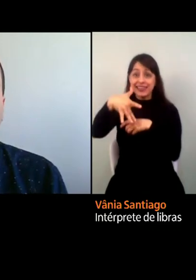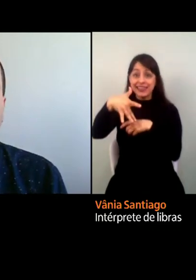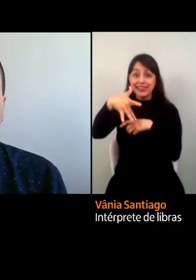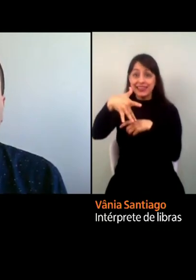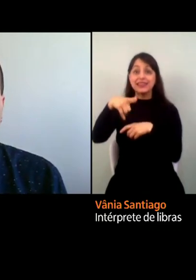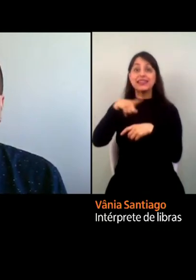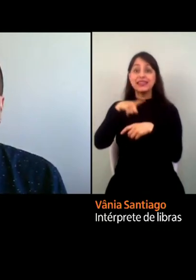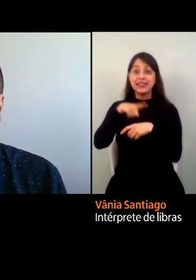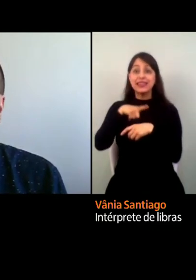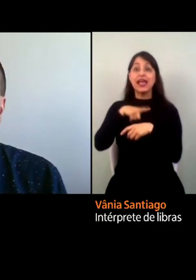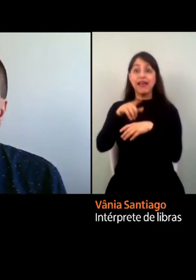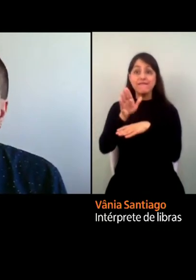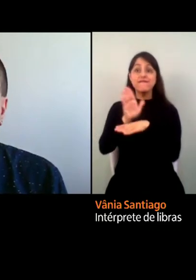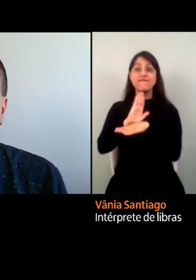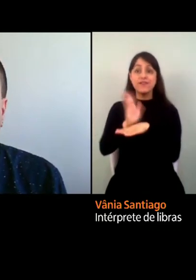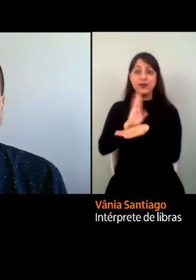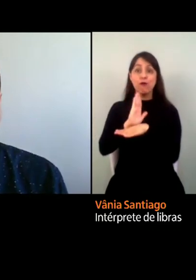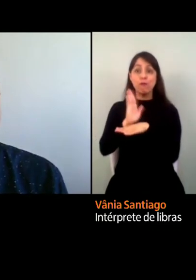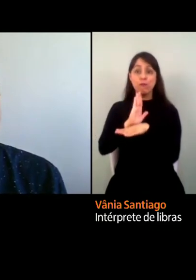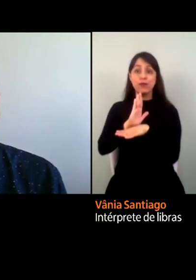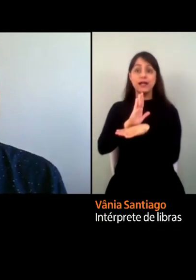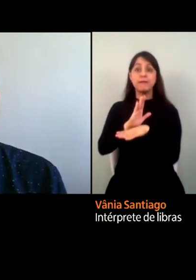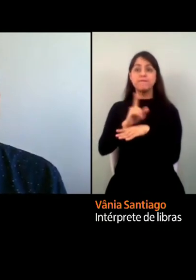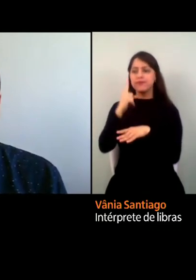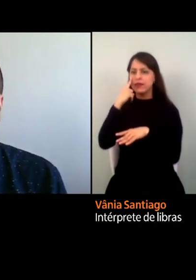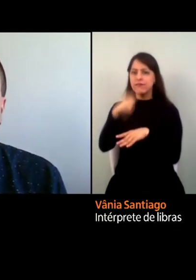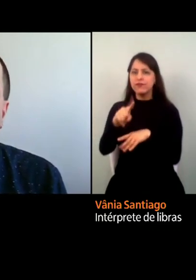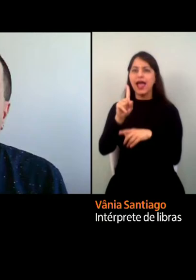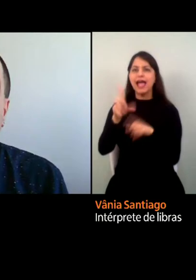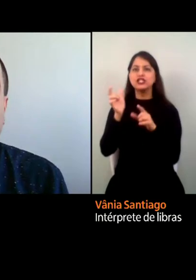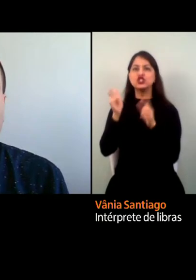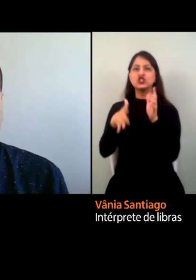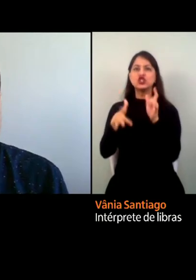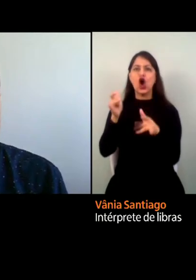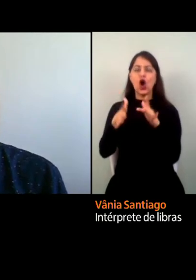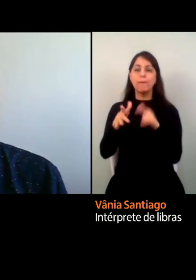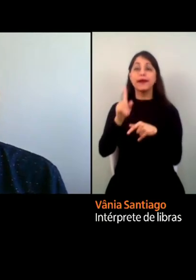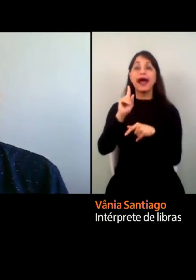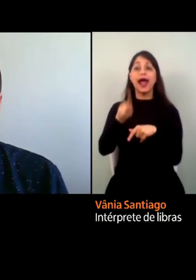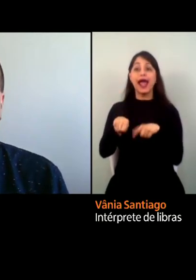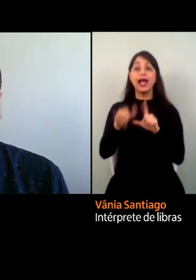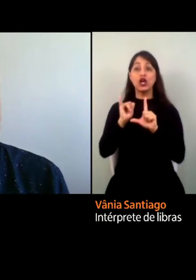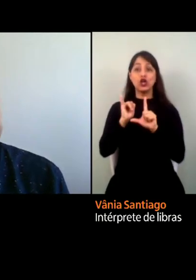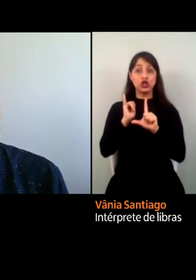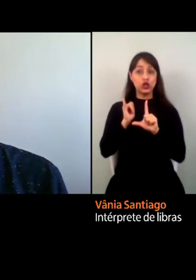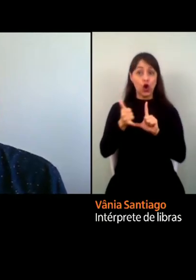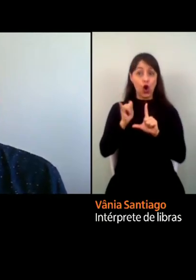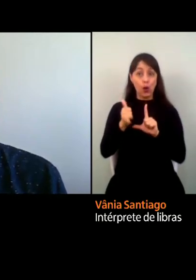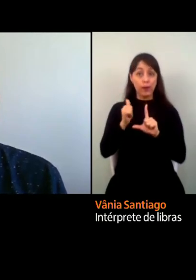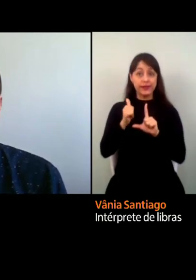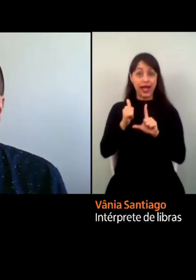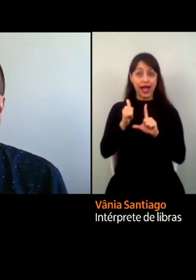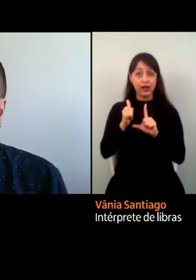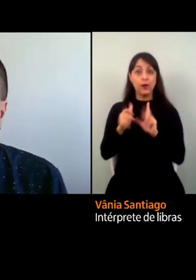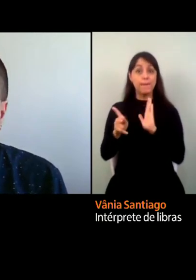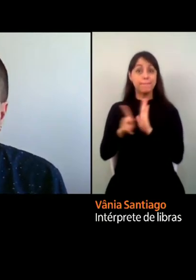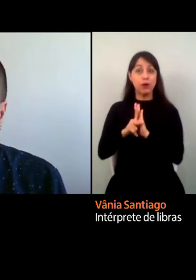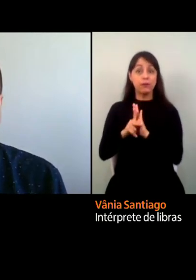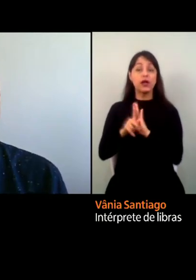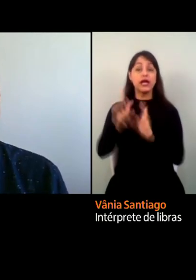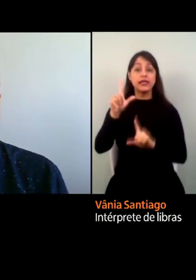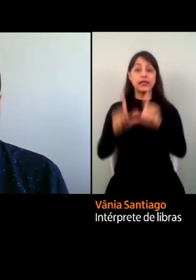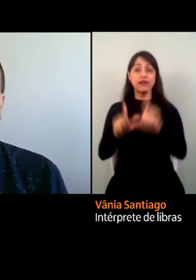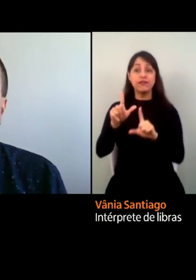material, Jacobs viu que eram sobras não editadas de um documentário televisivo sobre o assassinato de Malcolm